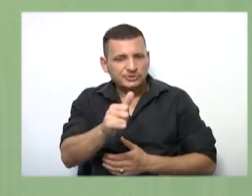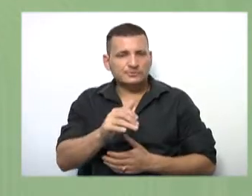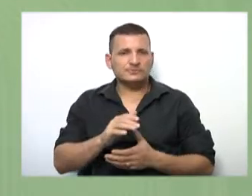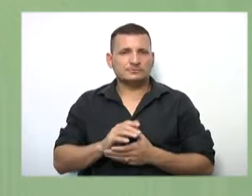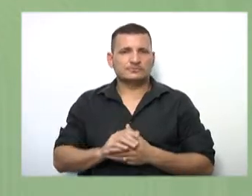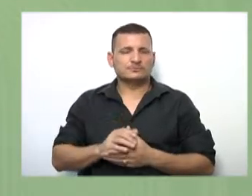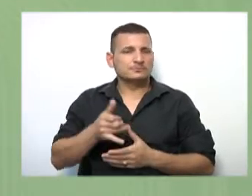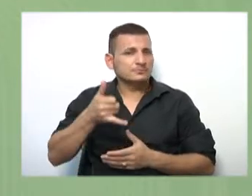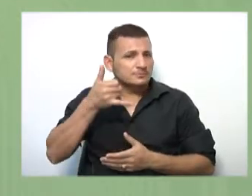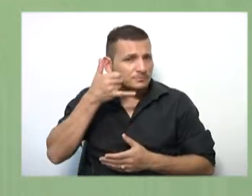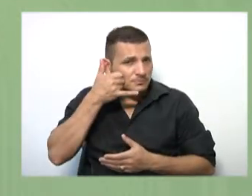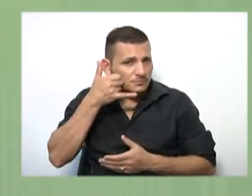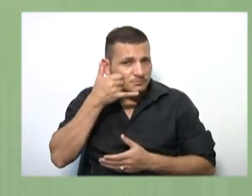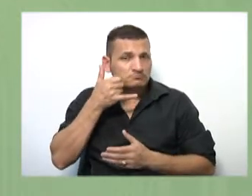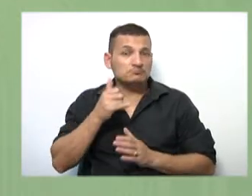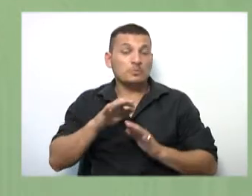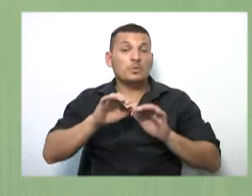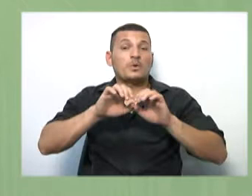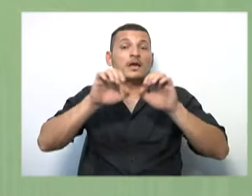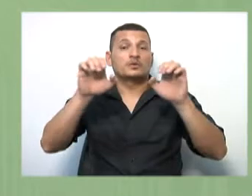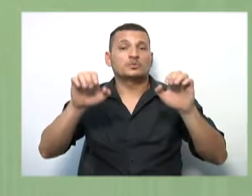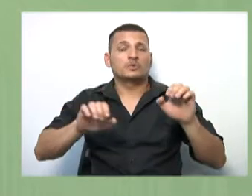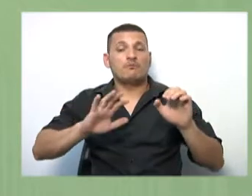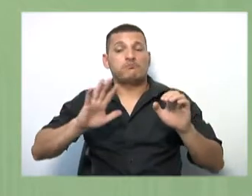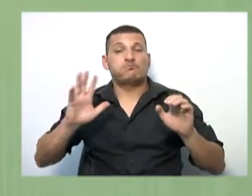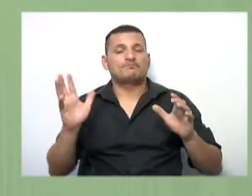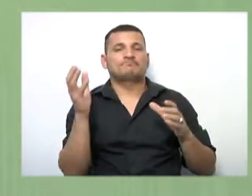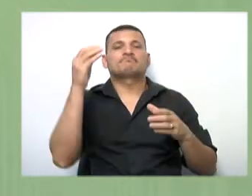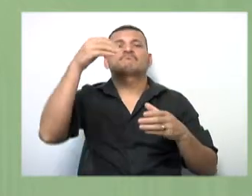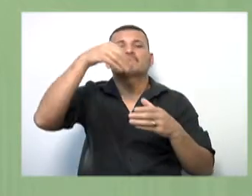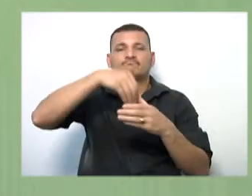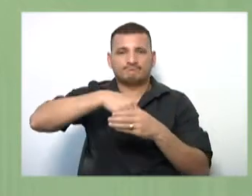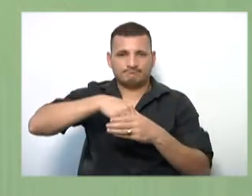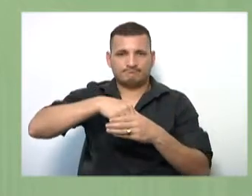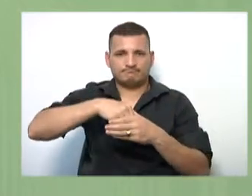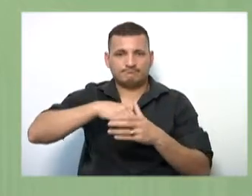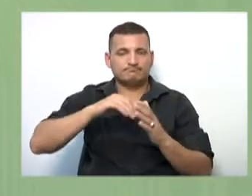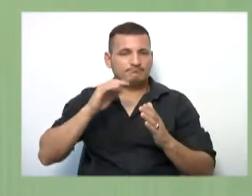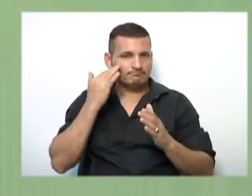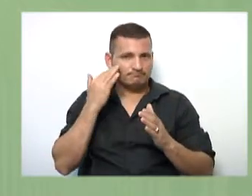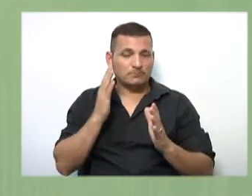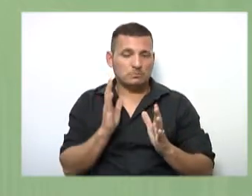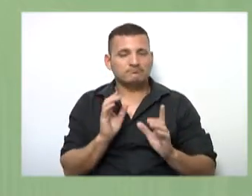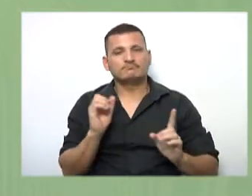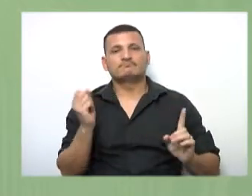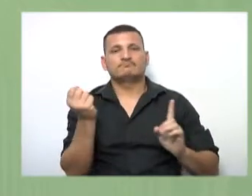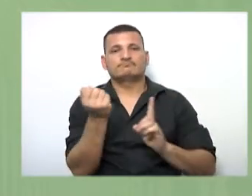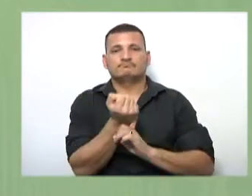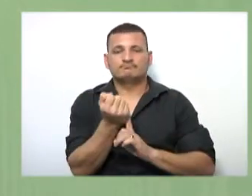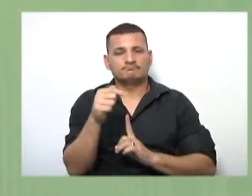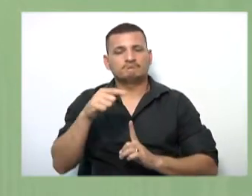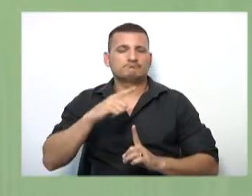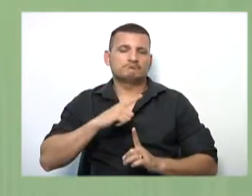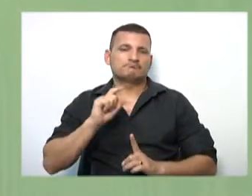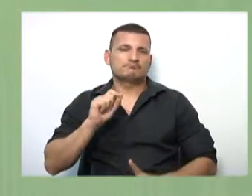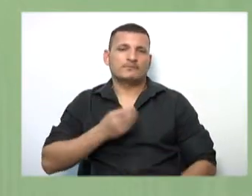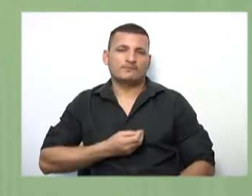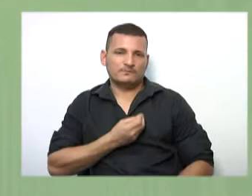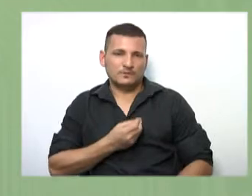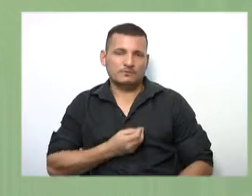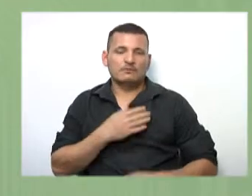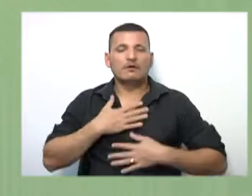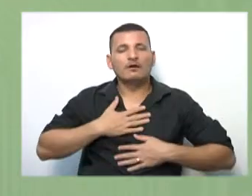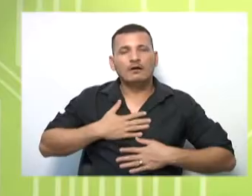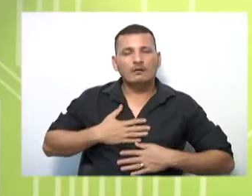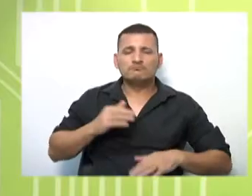A infraestrutura são todas as condições que uma sociedade possa viver num determinado nível de conforto, independente